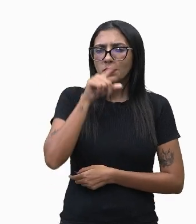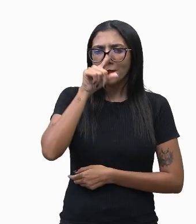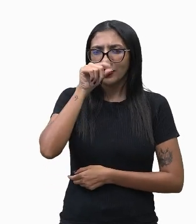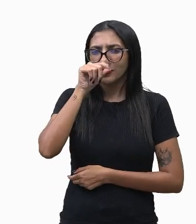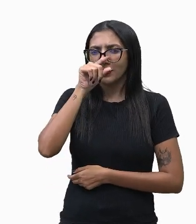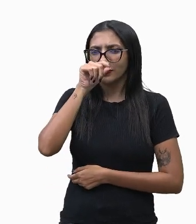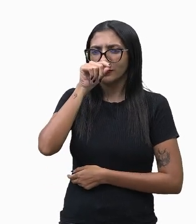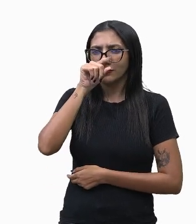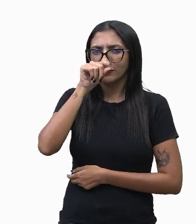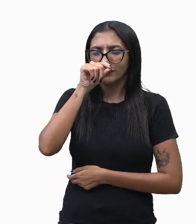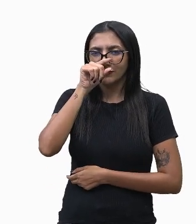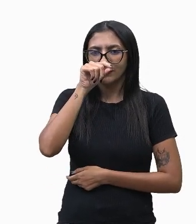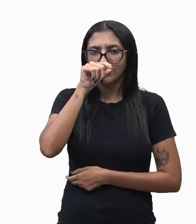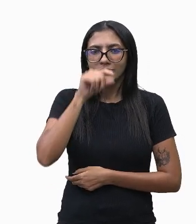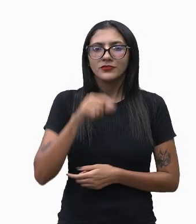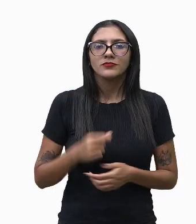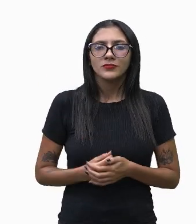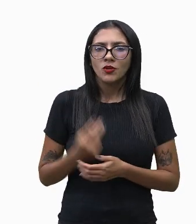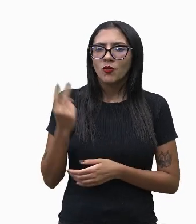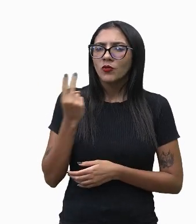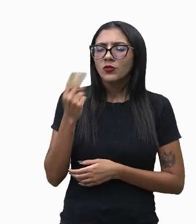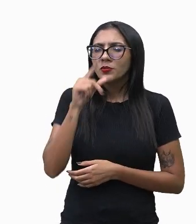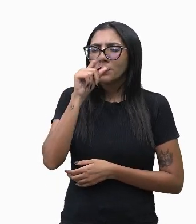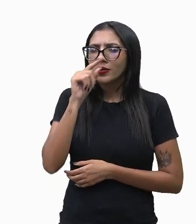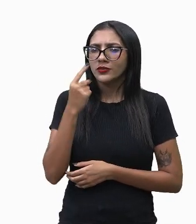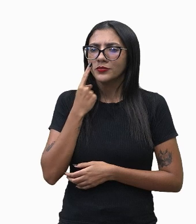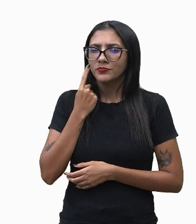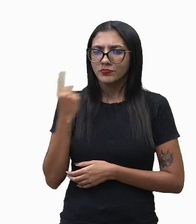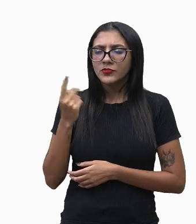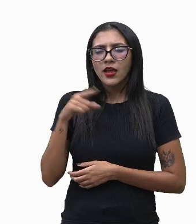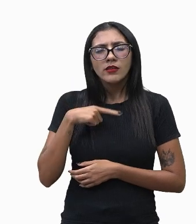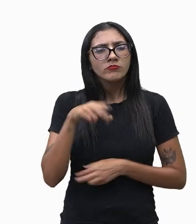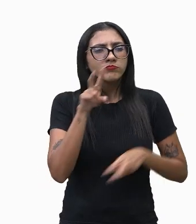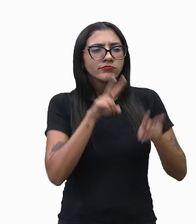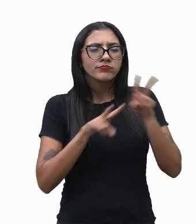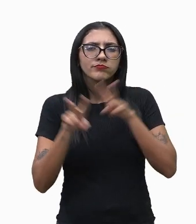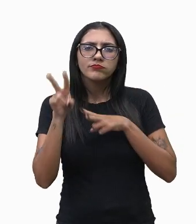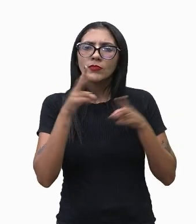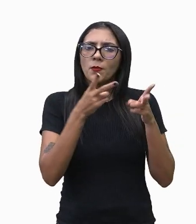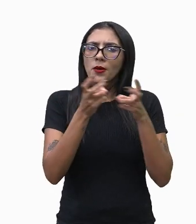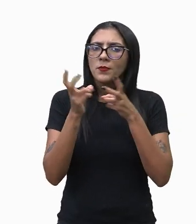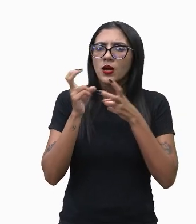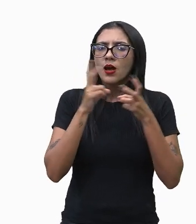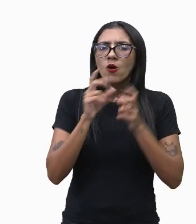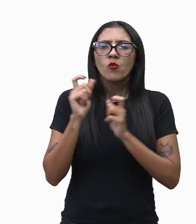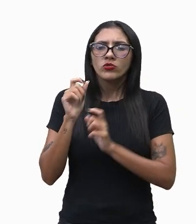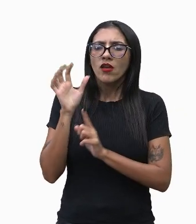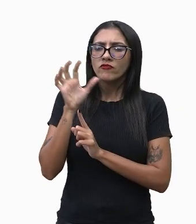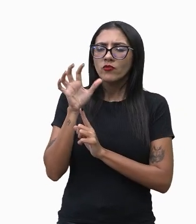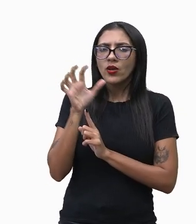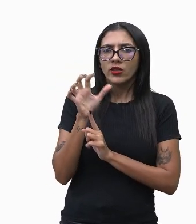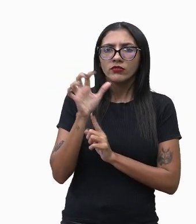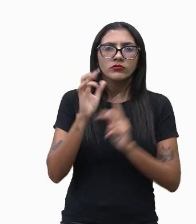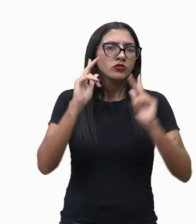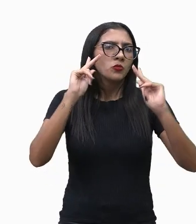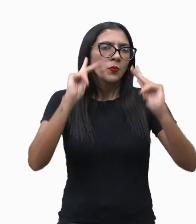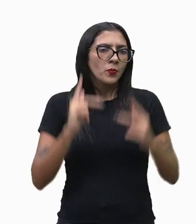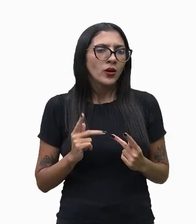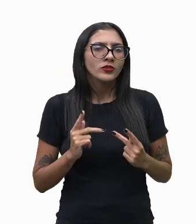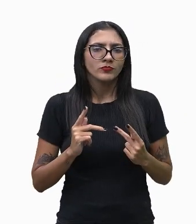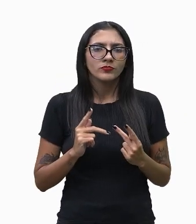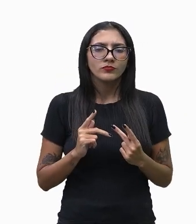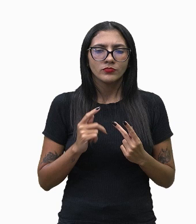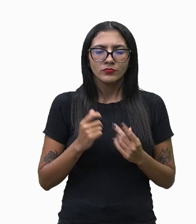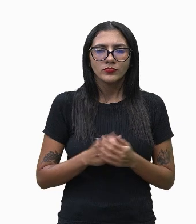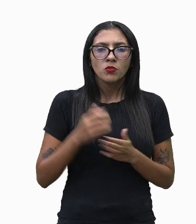o passarinho pai e o passarinho filho, eles observando aí as interferências humanas. Onde o pai